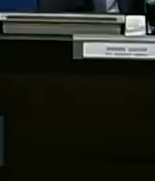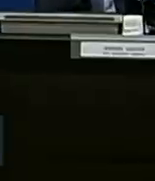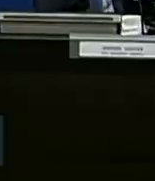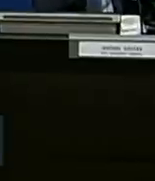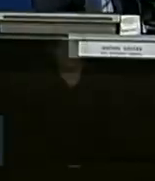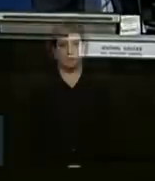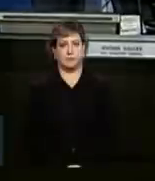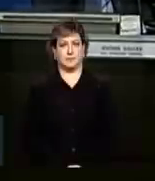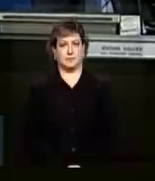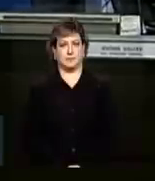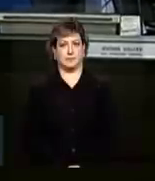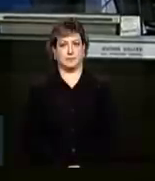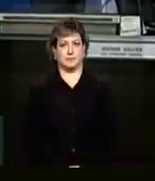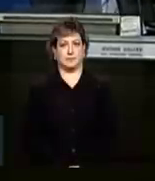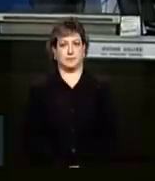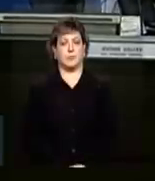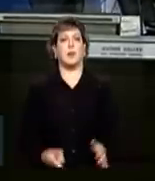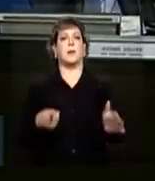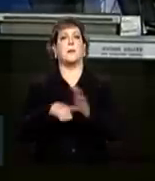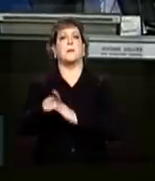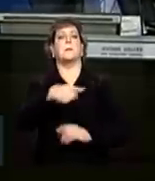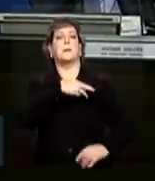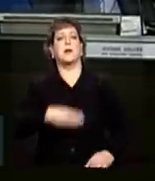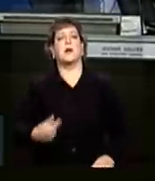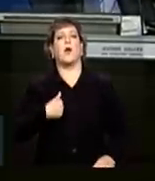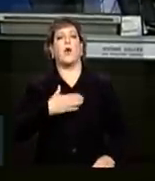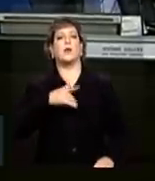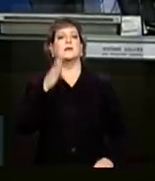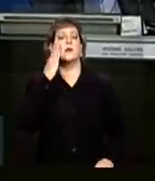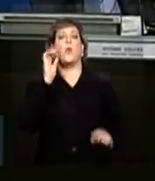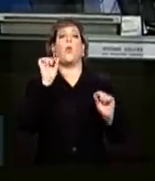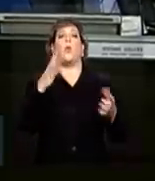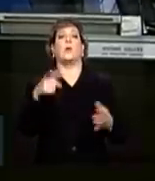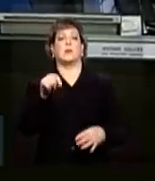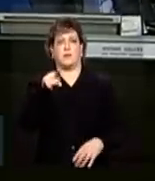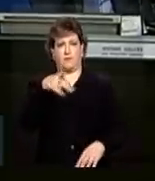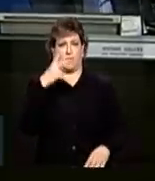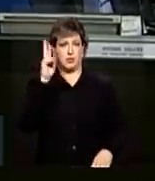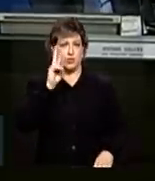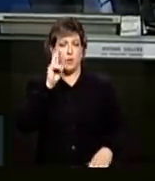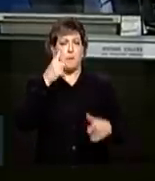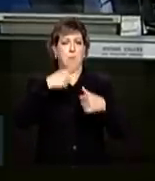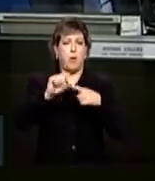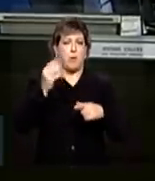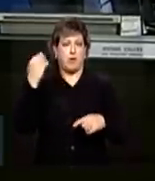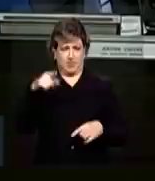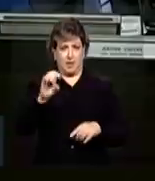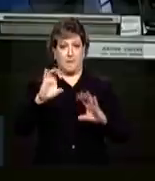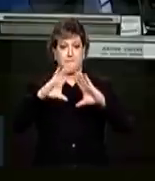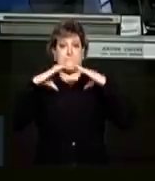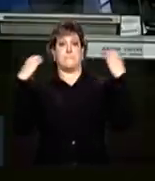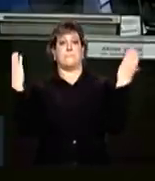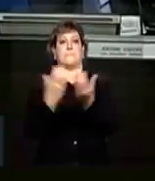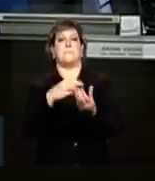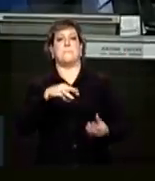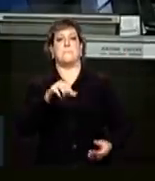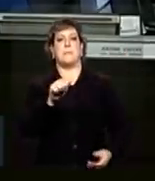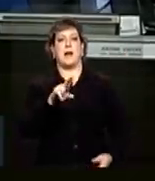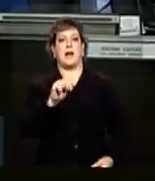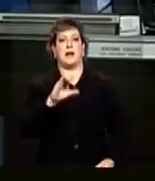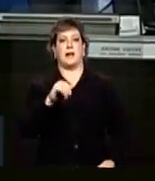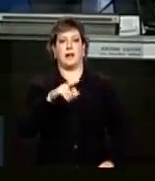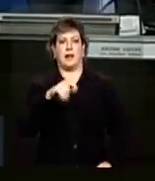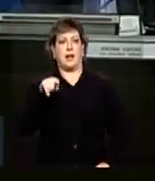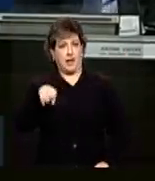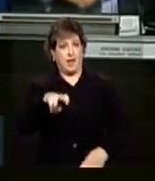Ministro, eu gostaria de saber o que foi decidido. O senhor falou de lacunas, me parece que o Maracanã era uma delas. Houve